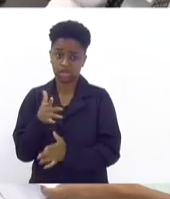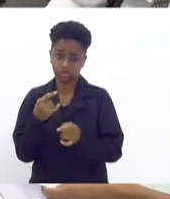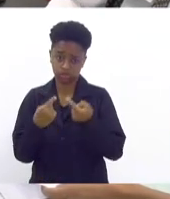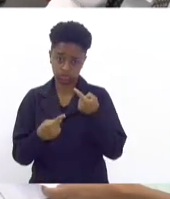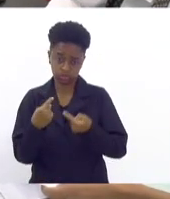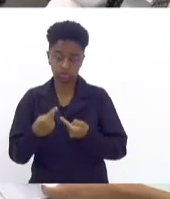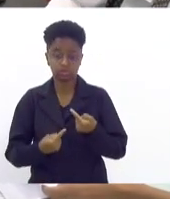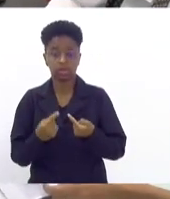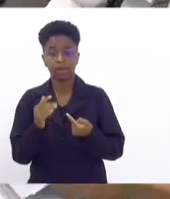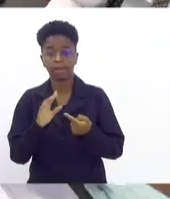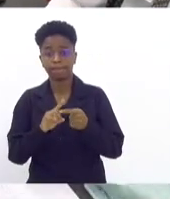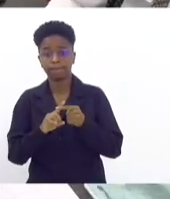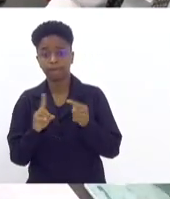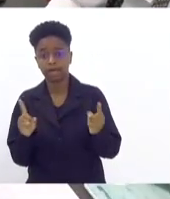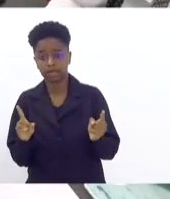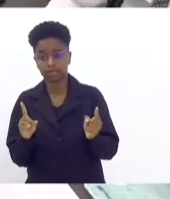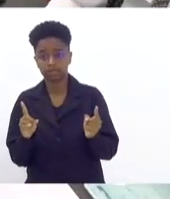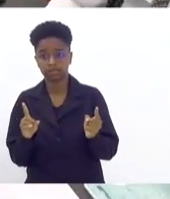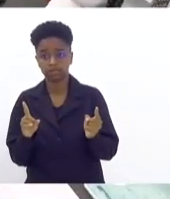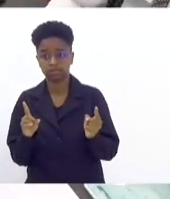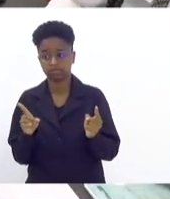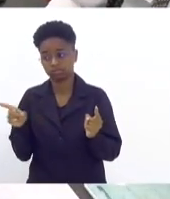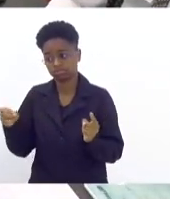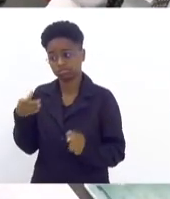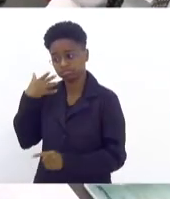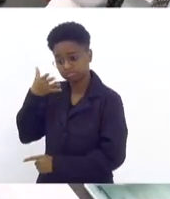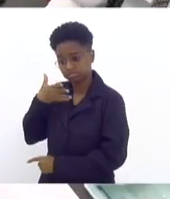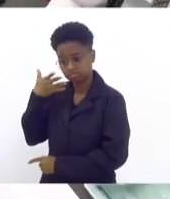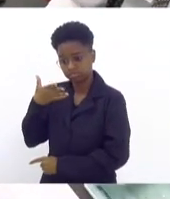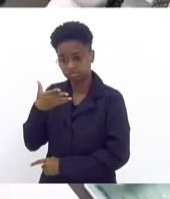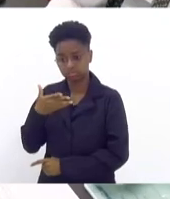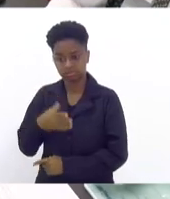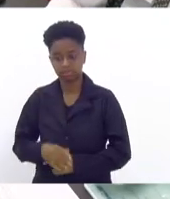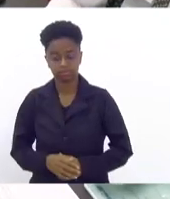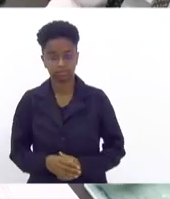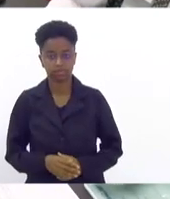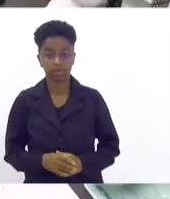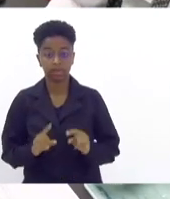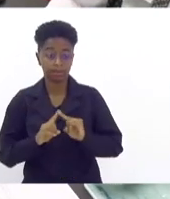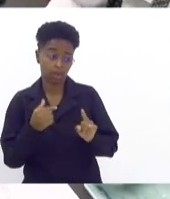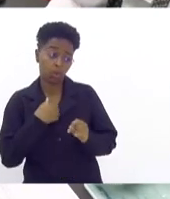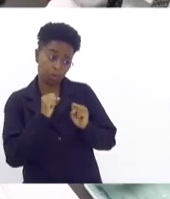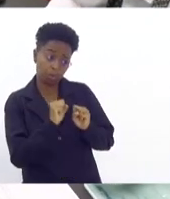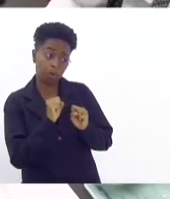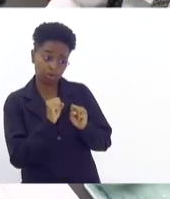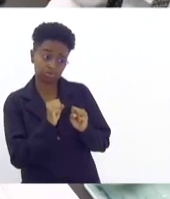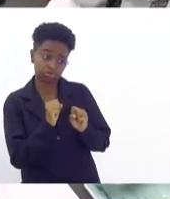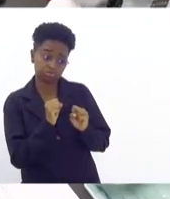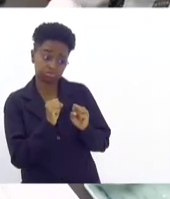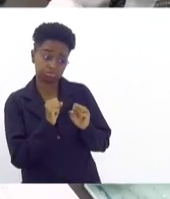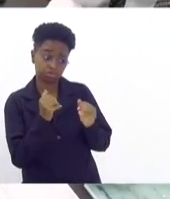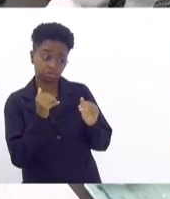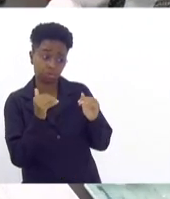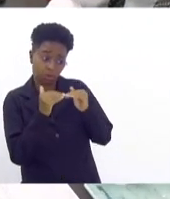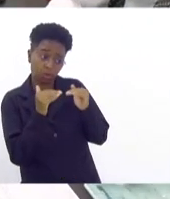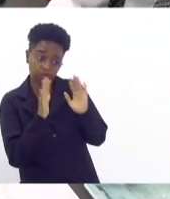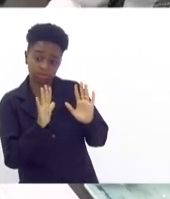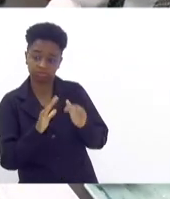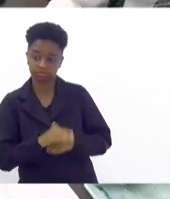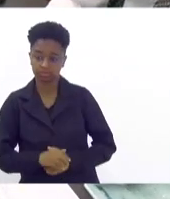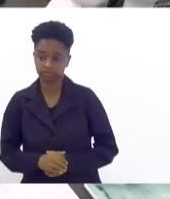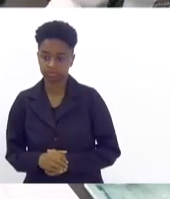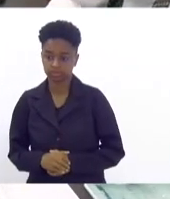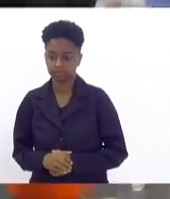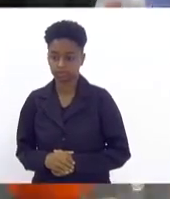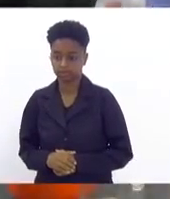mas diante do que foi dito por Vossa Excelência... Mas eu posso ser convencido do contrário. Não, vou sustentar apenas a